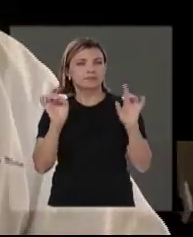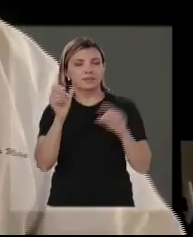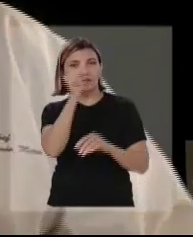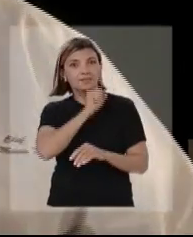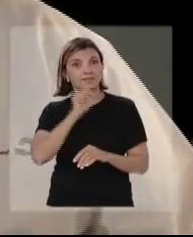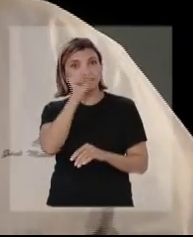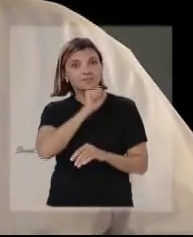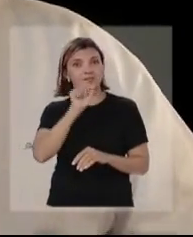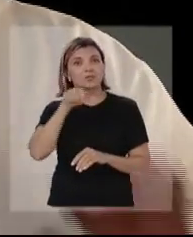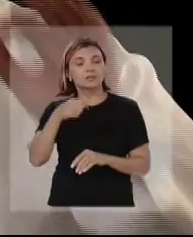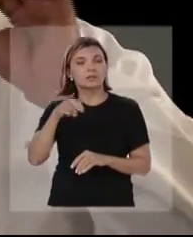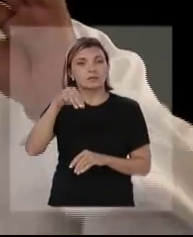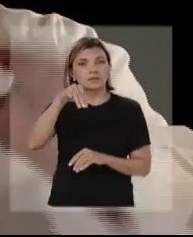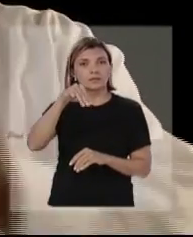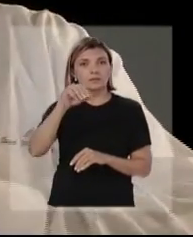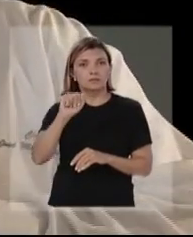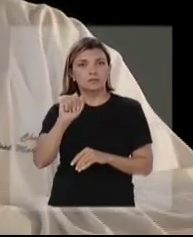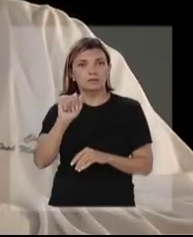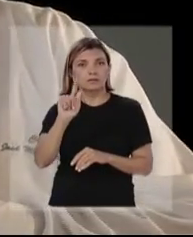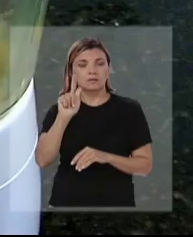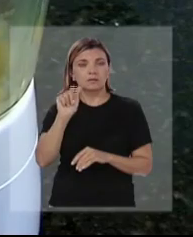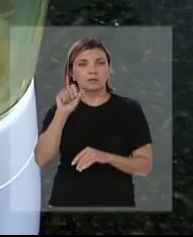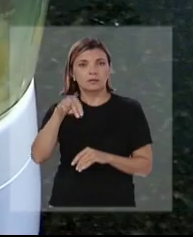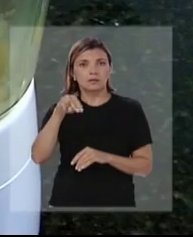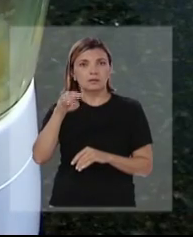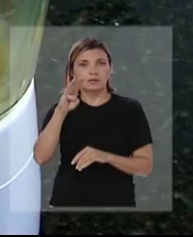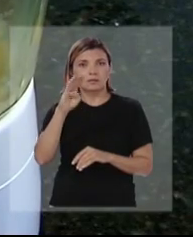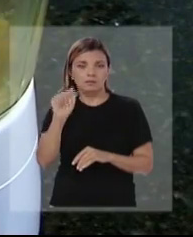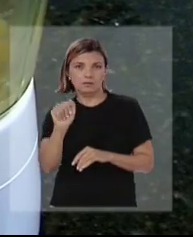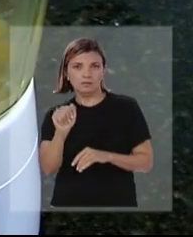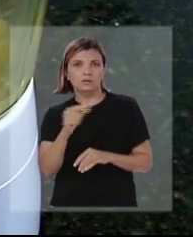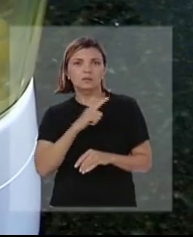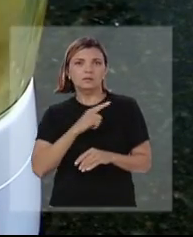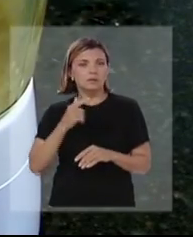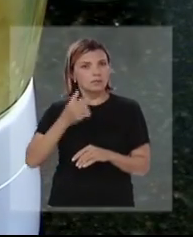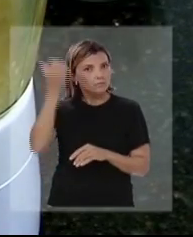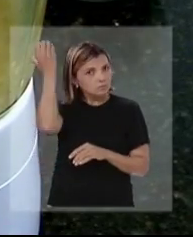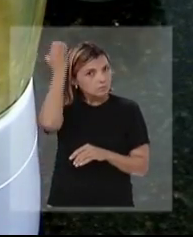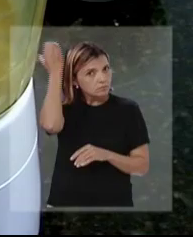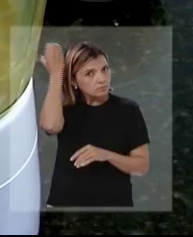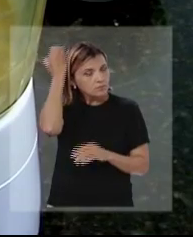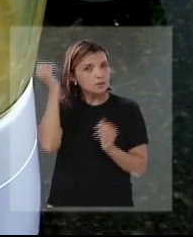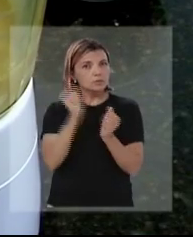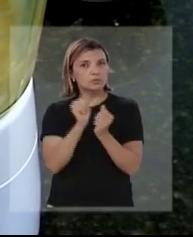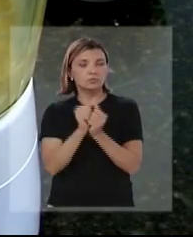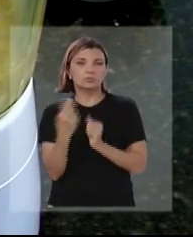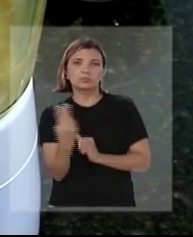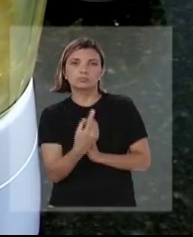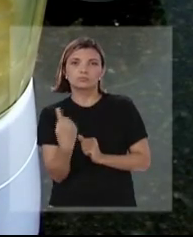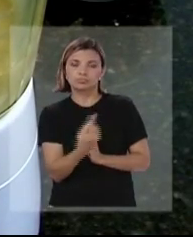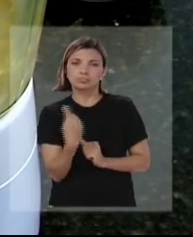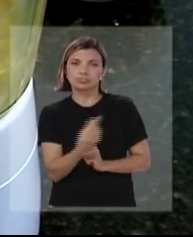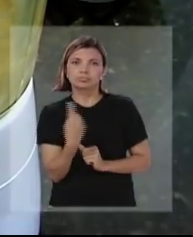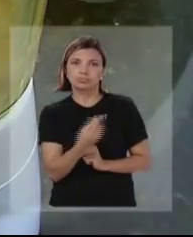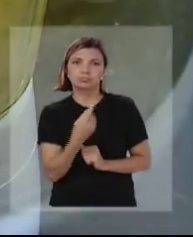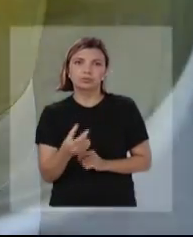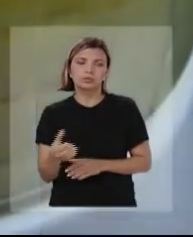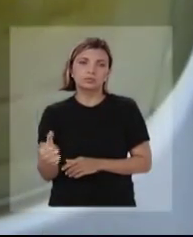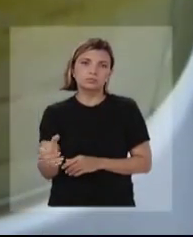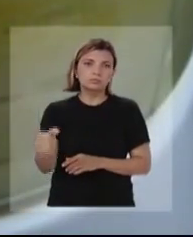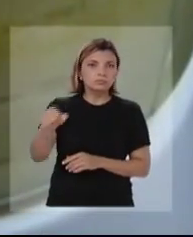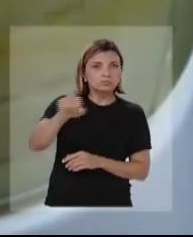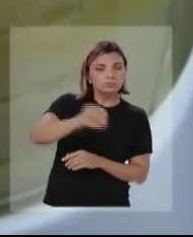prepararmos uma sobremesa. Um sorvete delicioso de mangaba. Feito com a polpa da mangaba e leite condensado. Bata os dois no